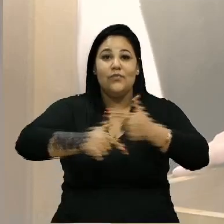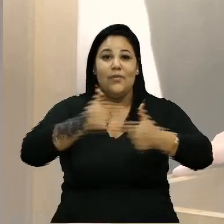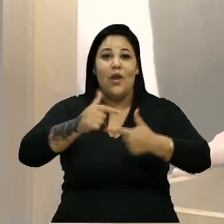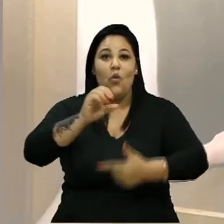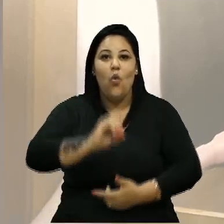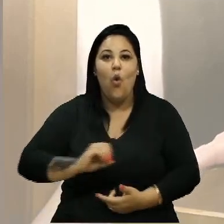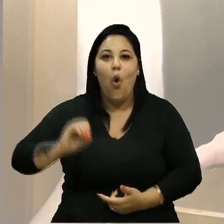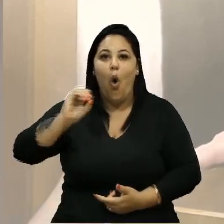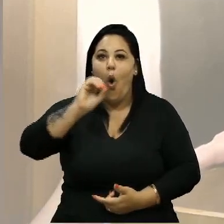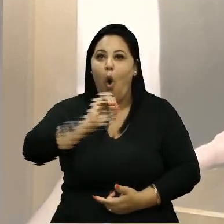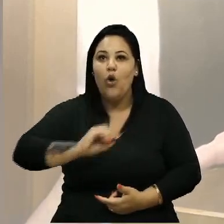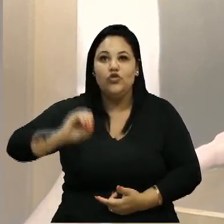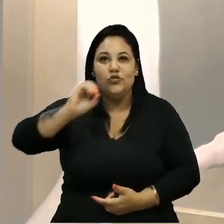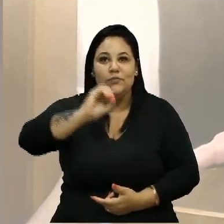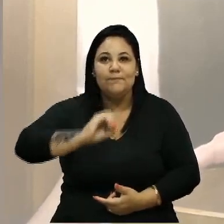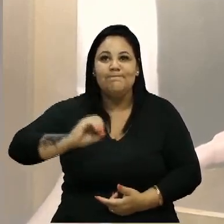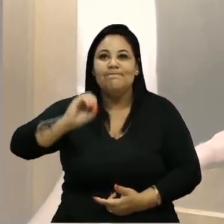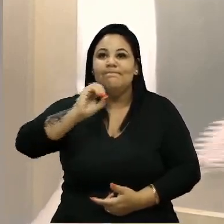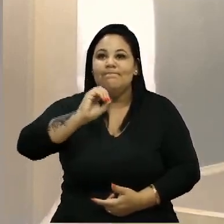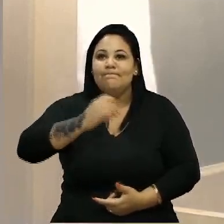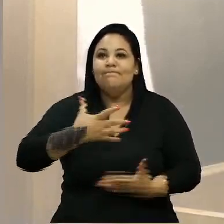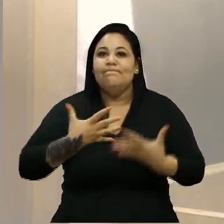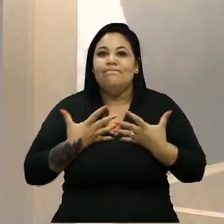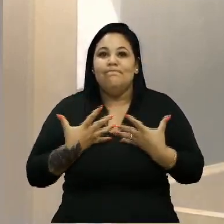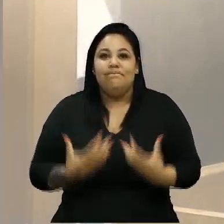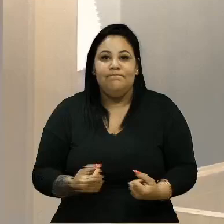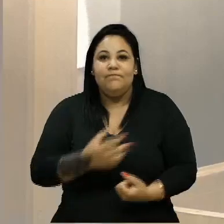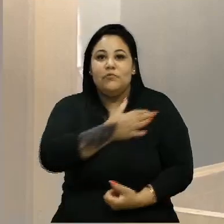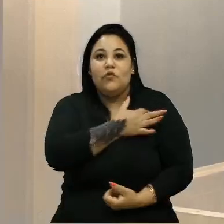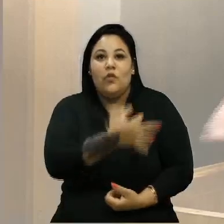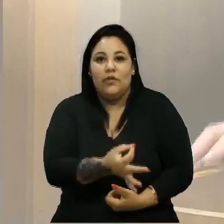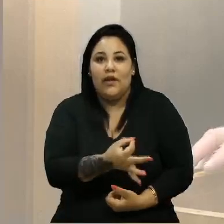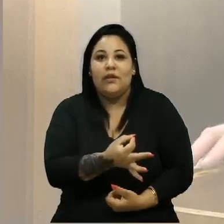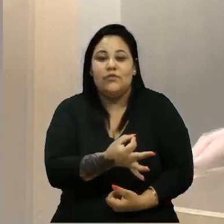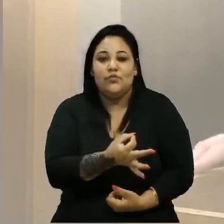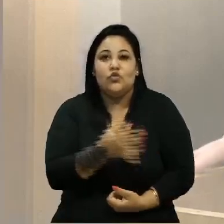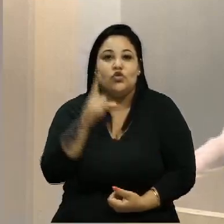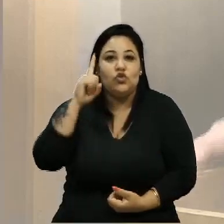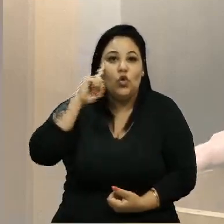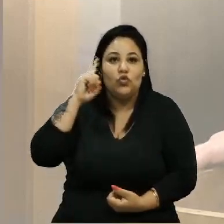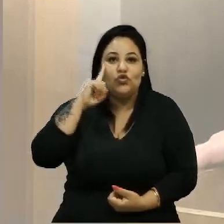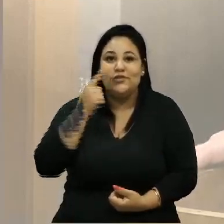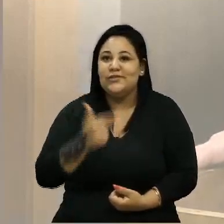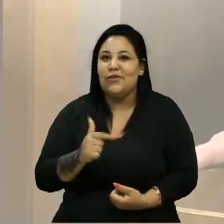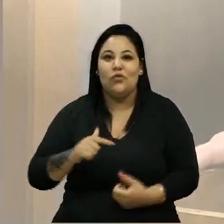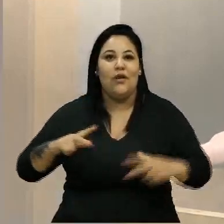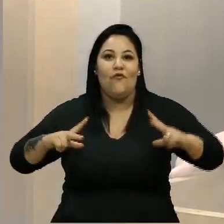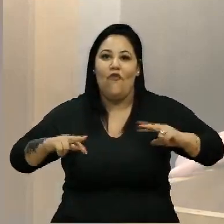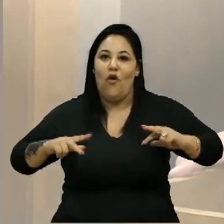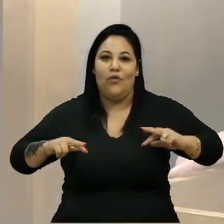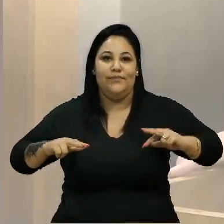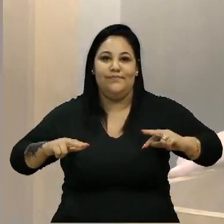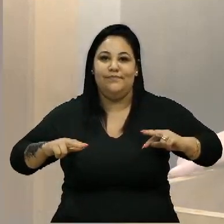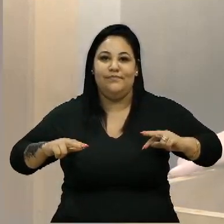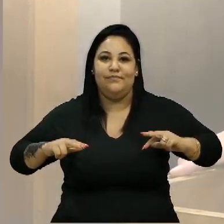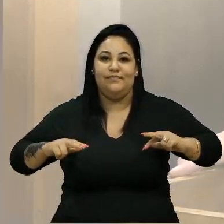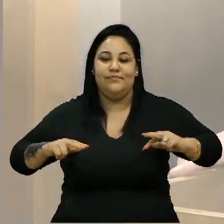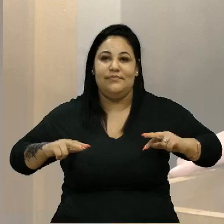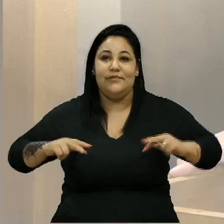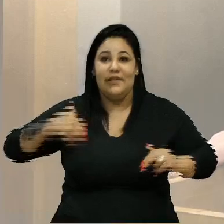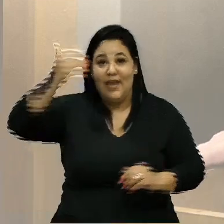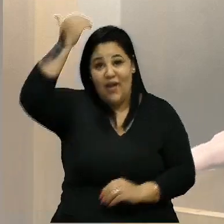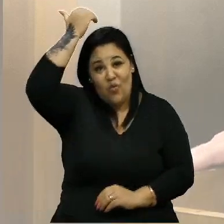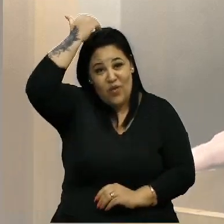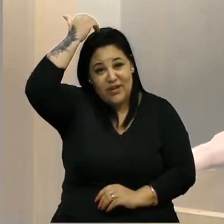fantástico, incansável, voluntário, diário, sem folga, e sustentam esse trabalho com doações de toda